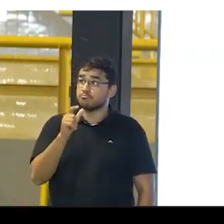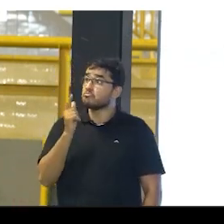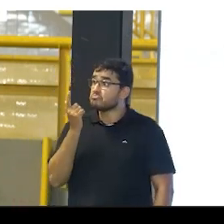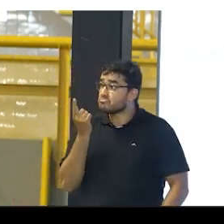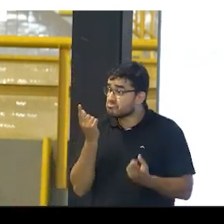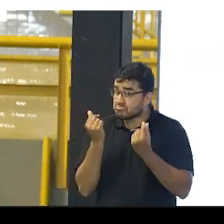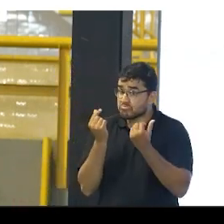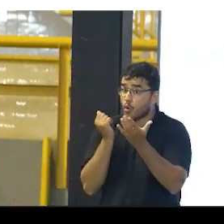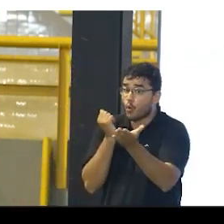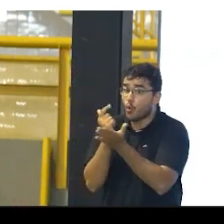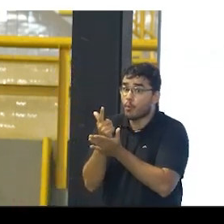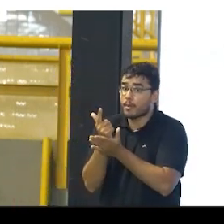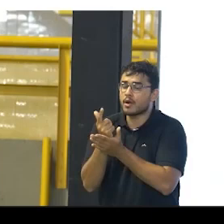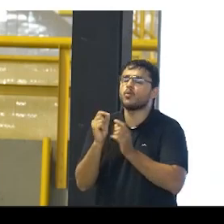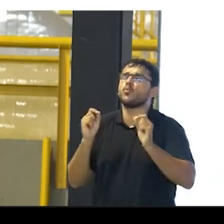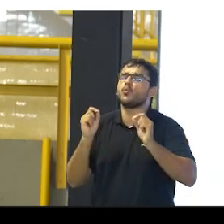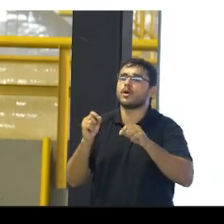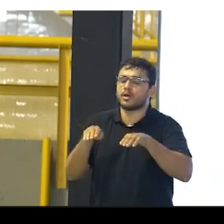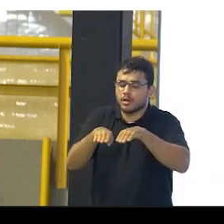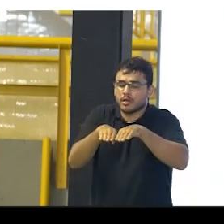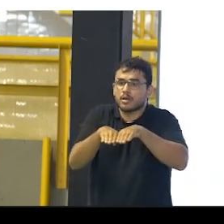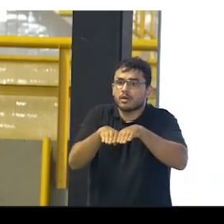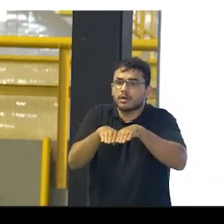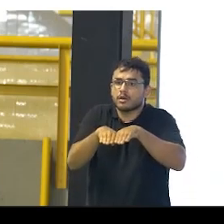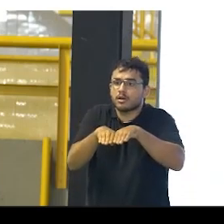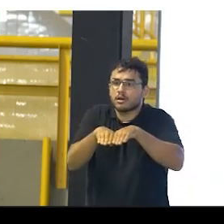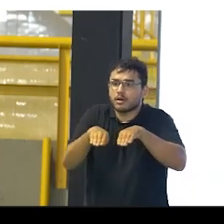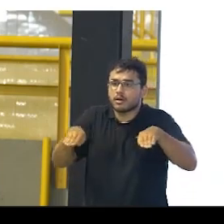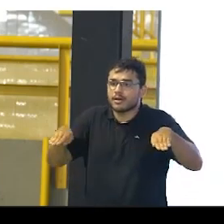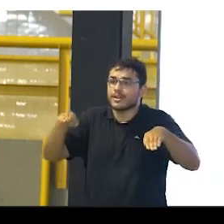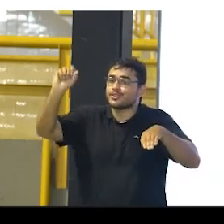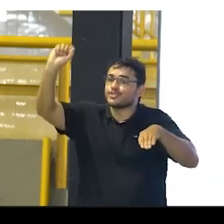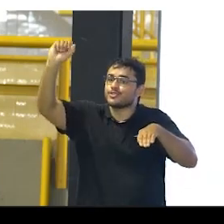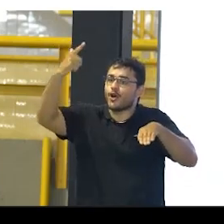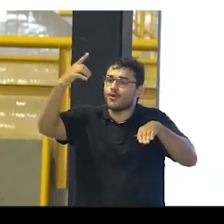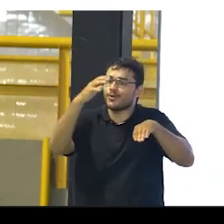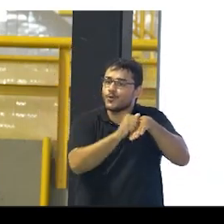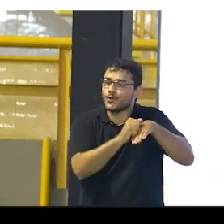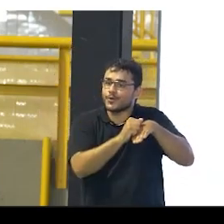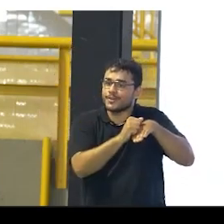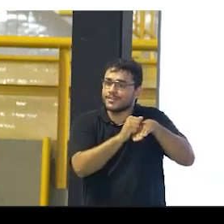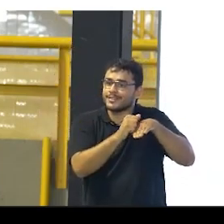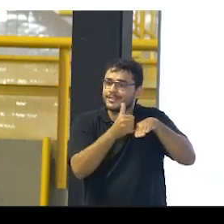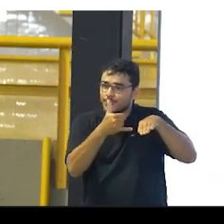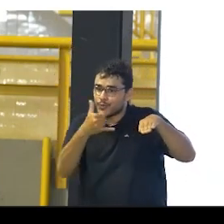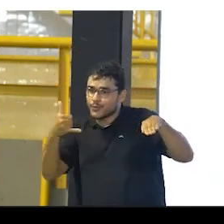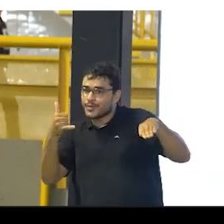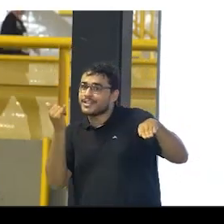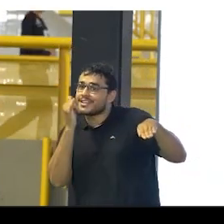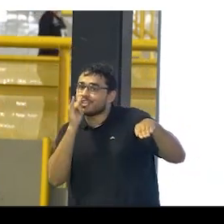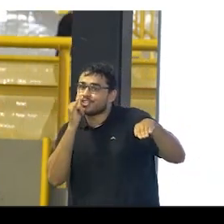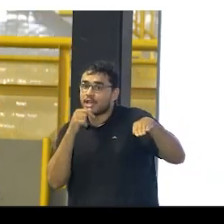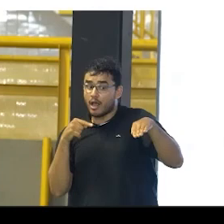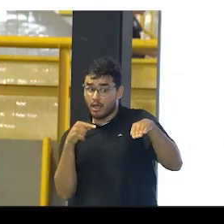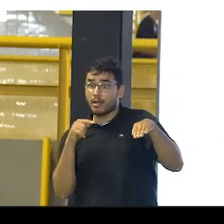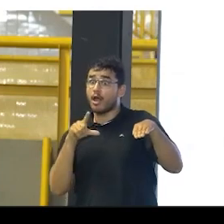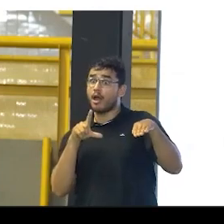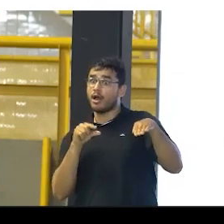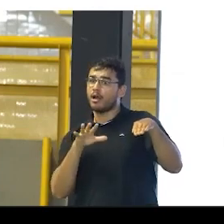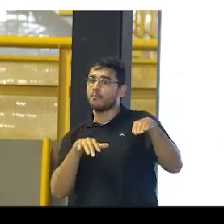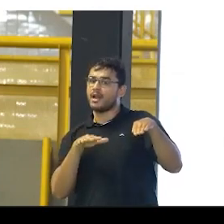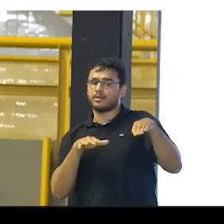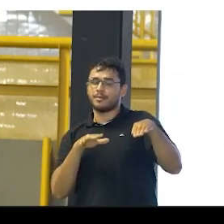as casas. Só que é caro. A gente tem que esperar que essa tecnologia barateie para viabilizar